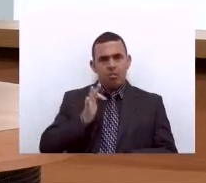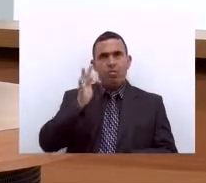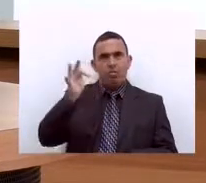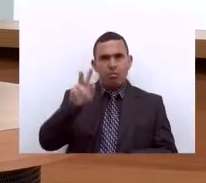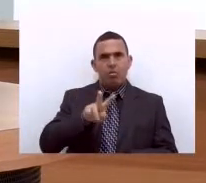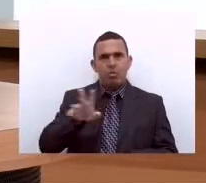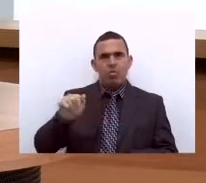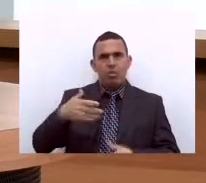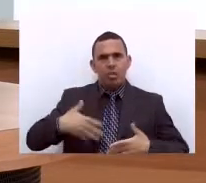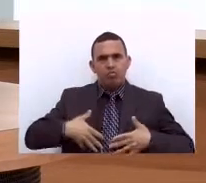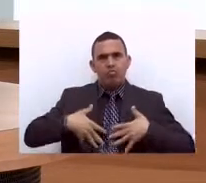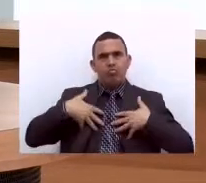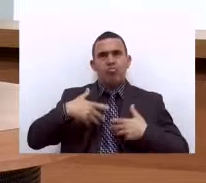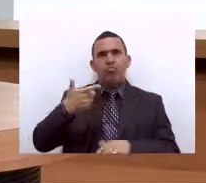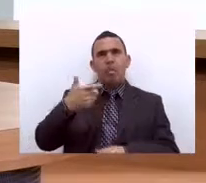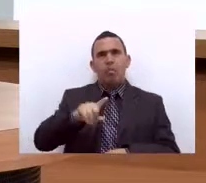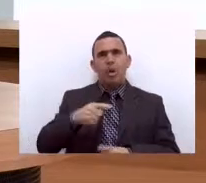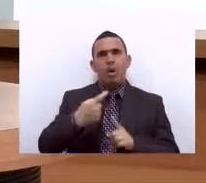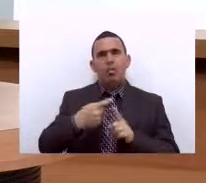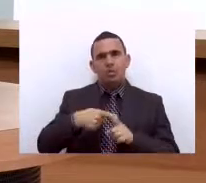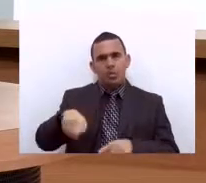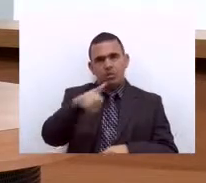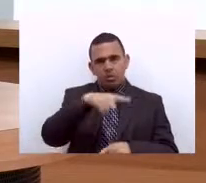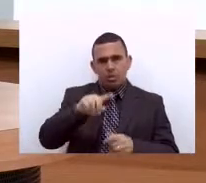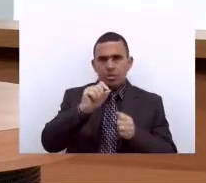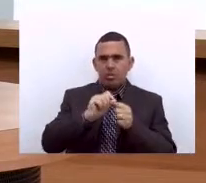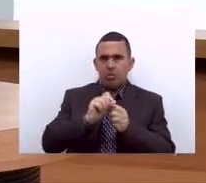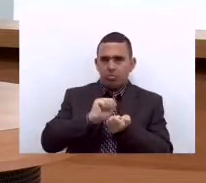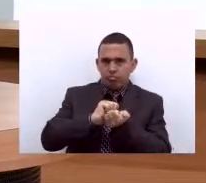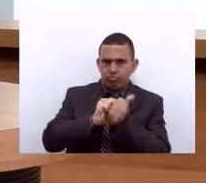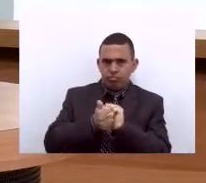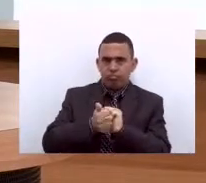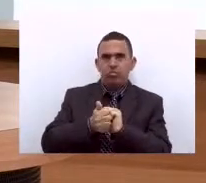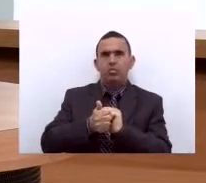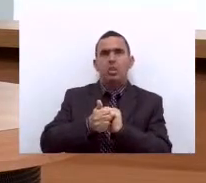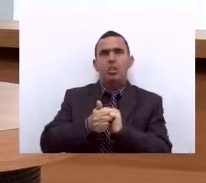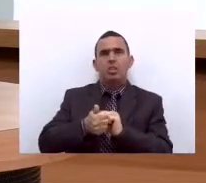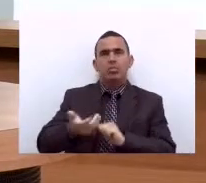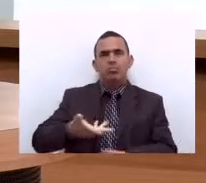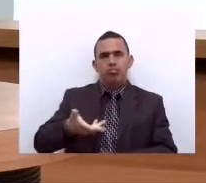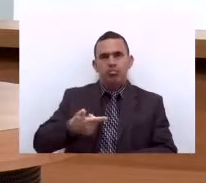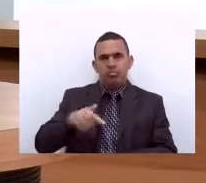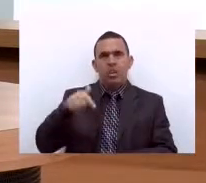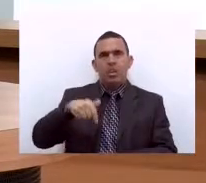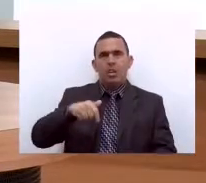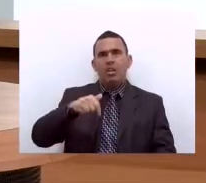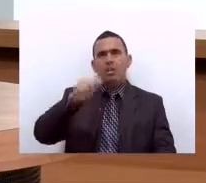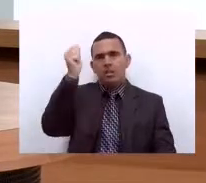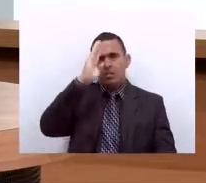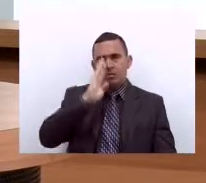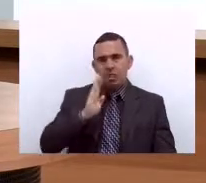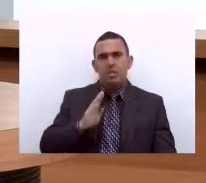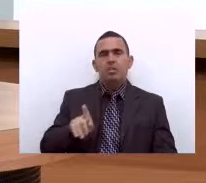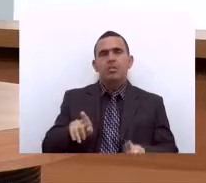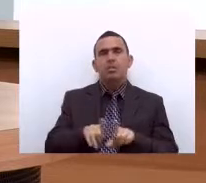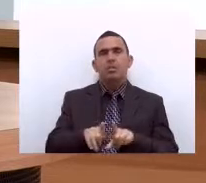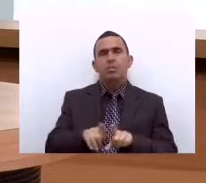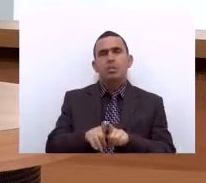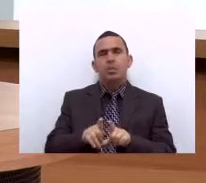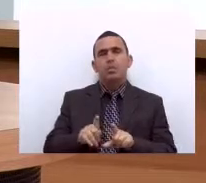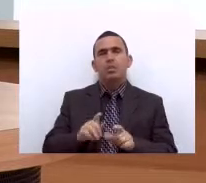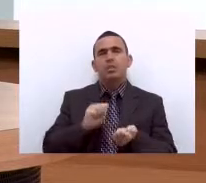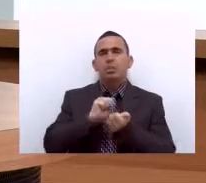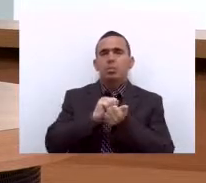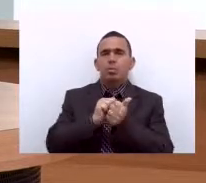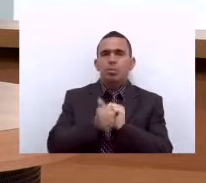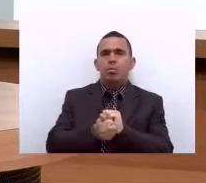os feitos que vocês têm para com o esporte brasileiro, o automobilismo brasileiro e, sobretudo, o